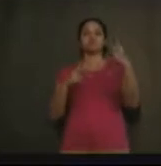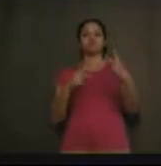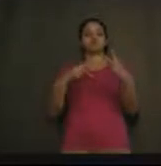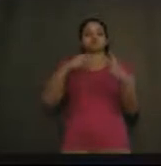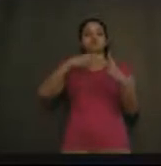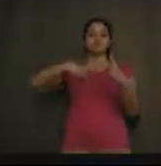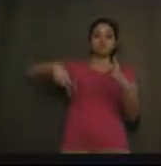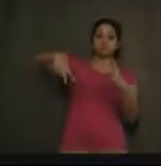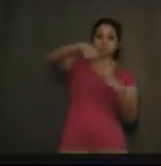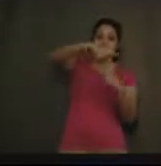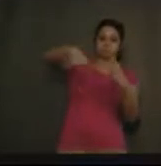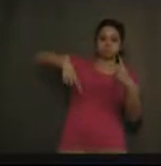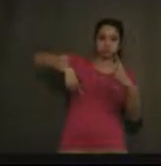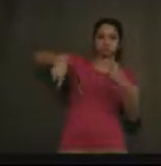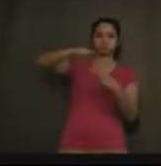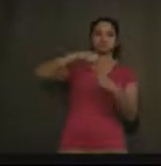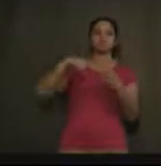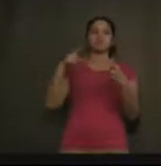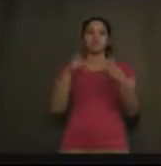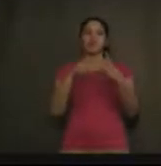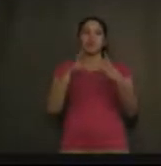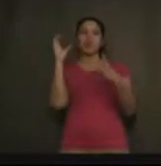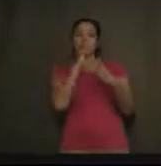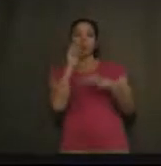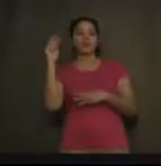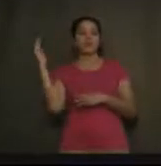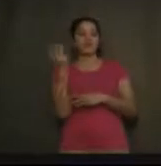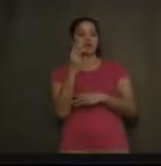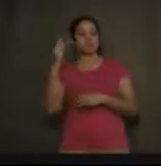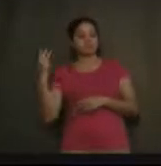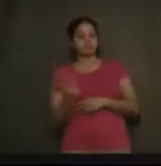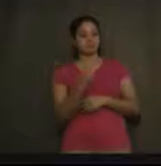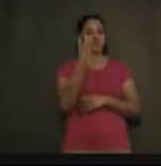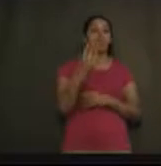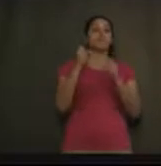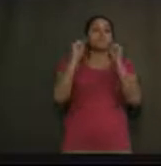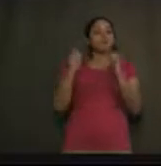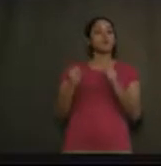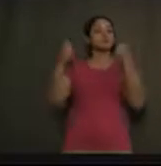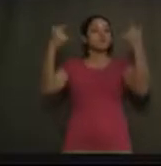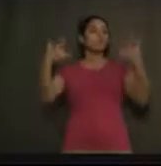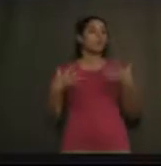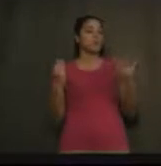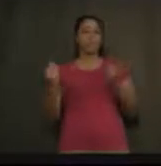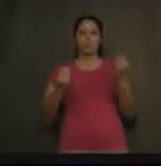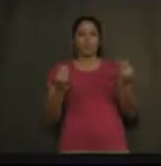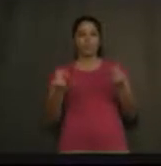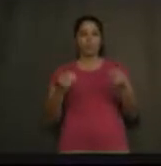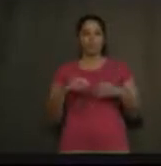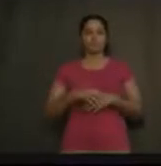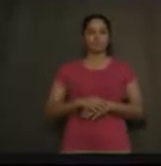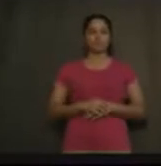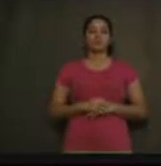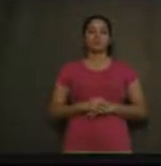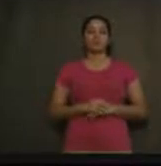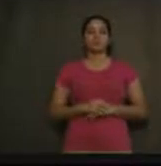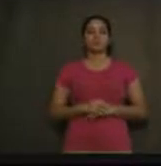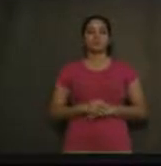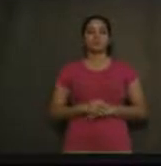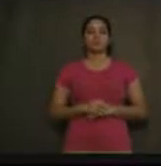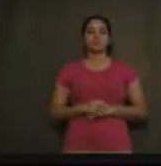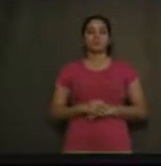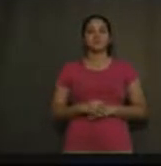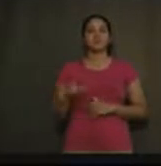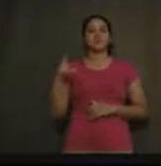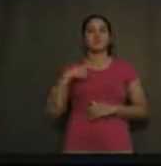corpo. Eles podem ser descritos por coordenadas, normalmente na formalismo de astronomia, há duas